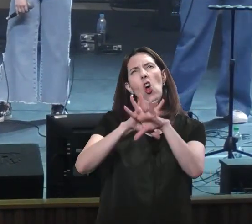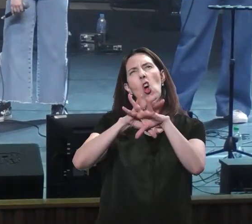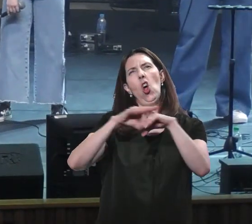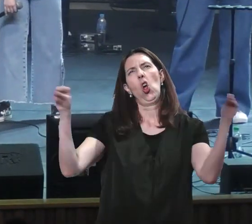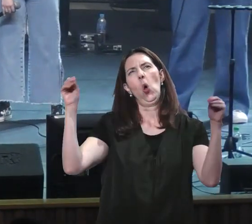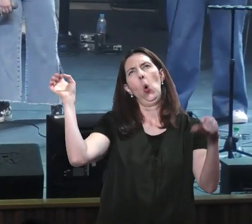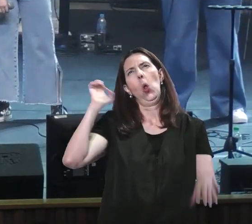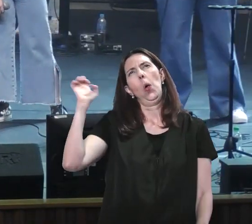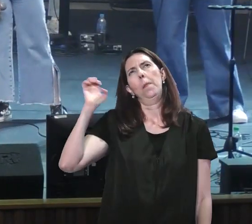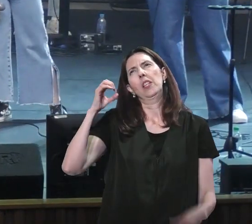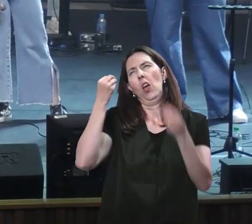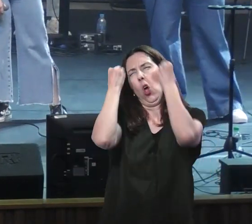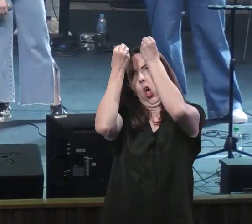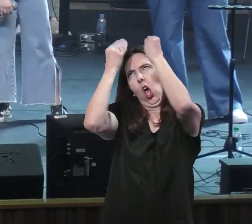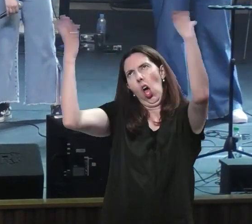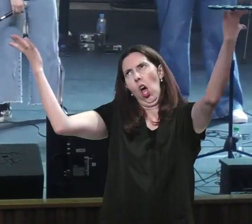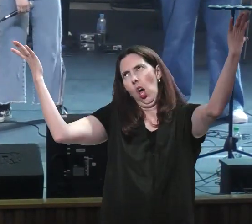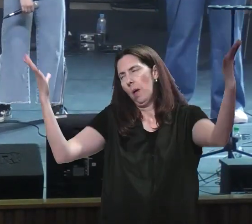viu isso?